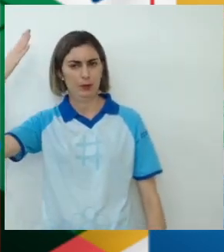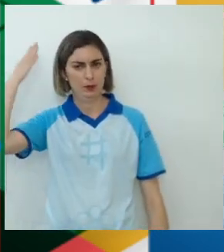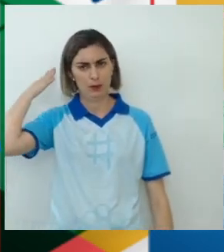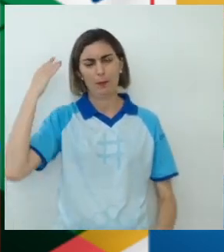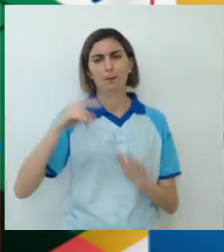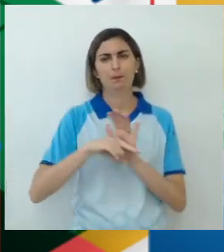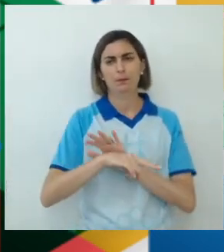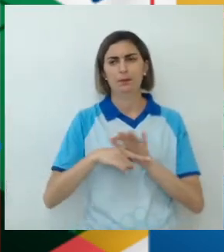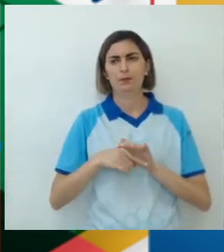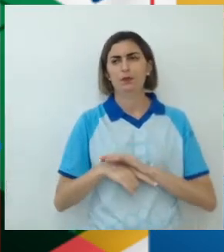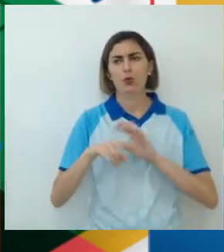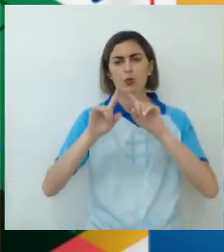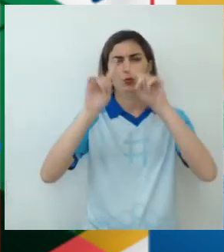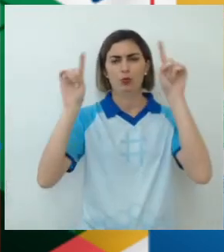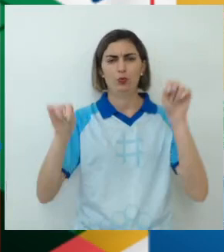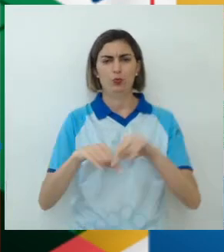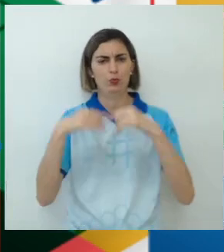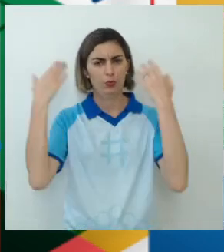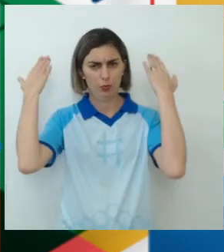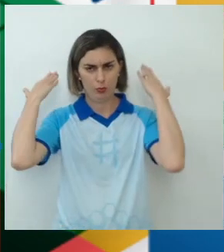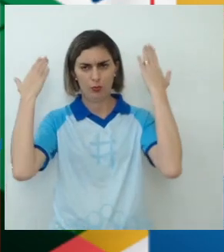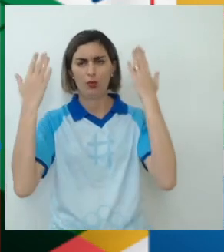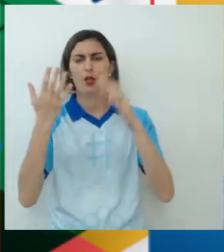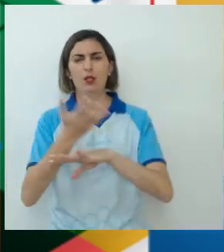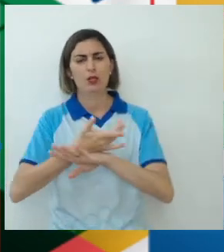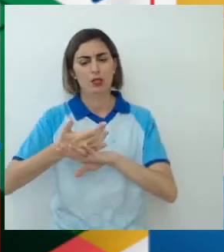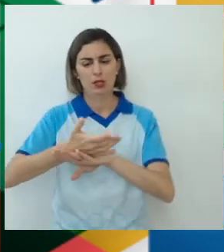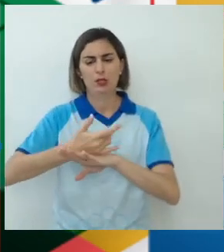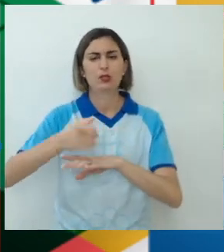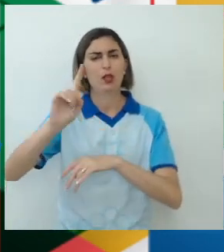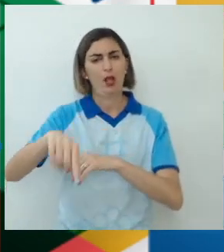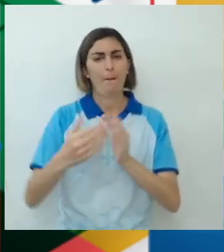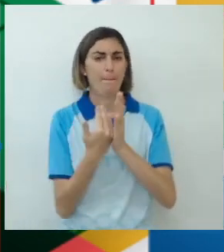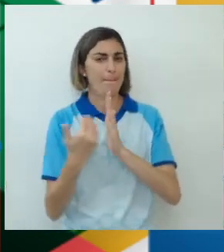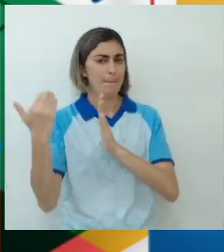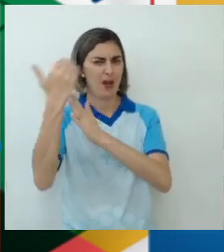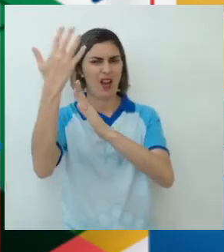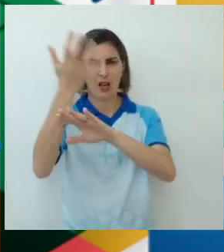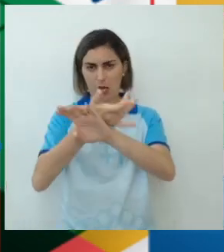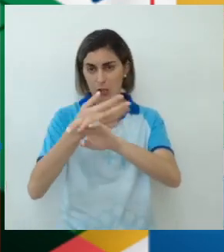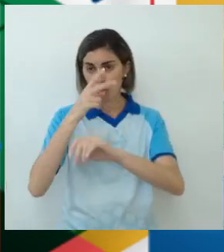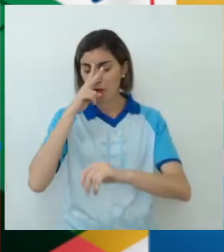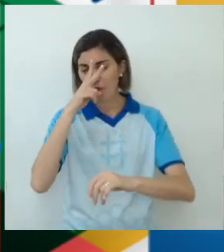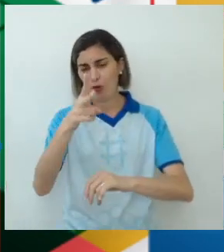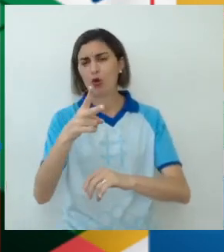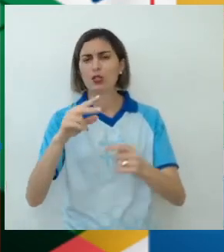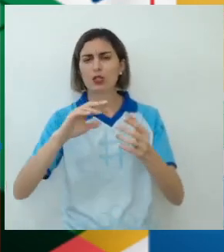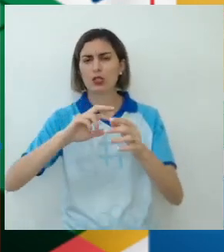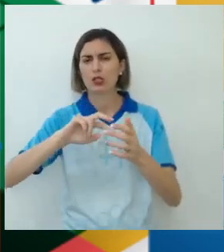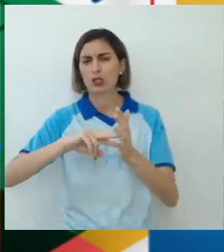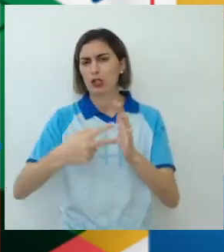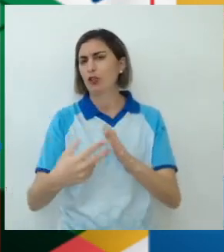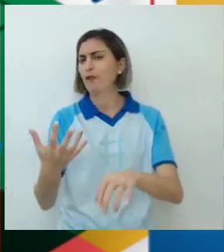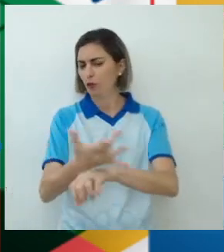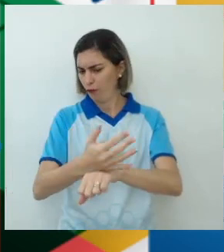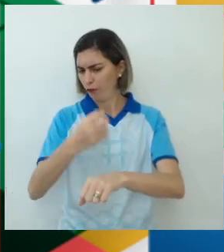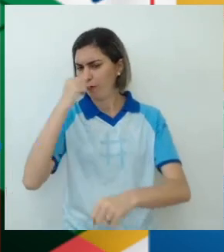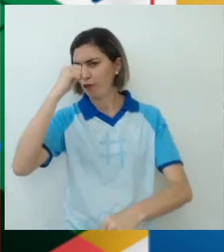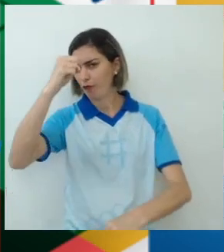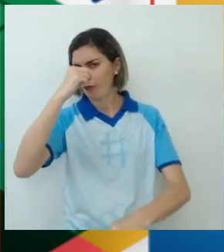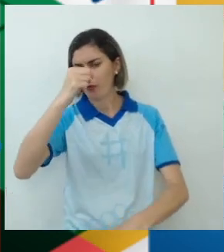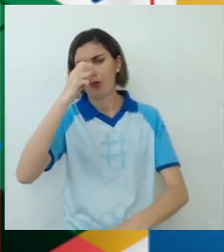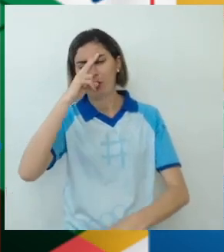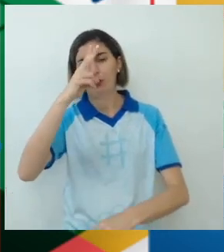mente que a constante de acidez, quando ela é alta, quer dizer que o ácido é forte. Se